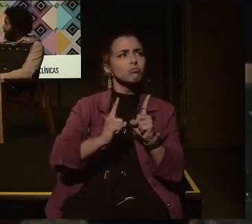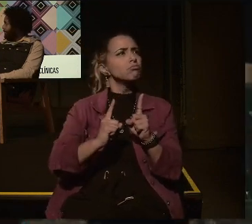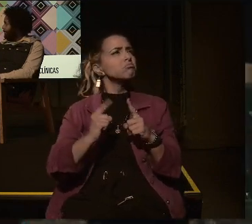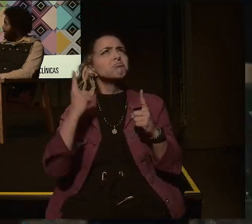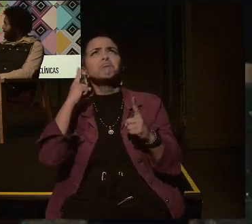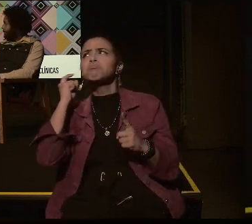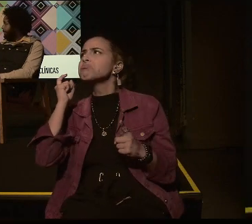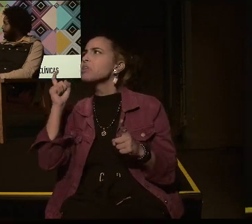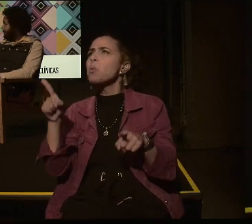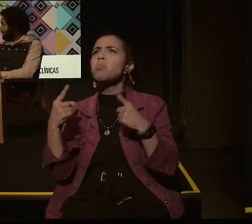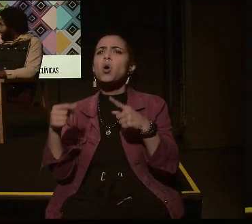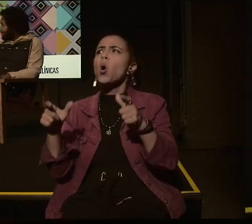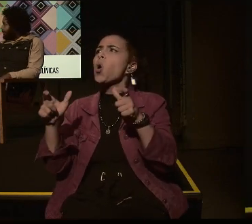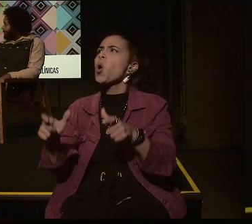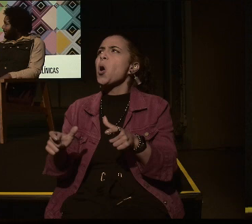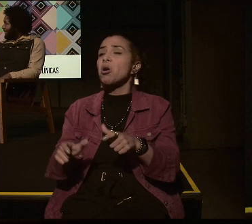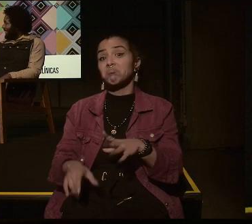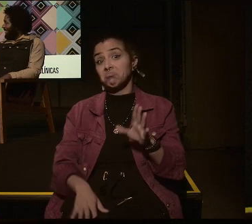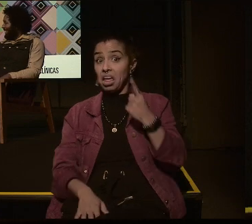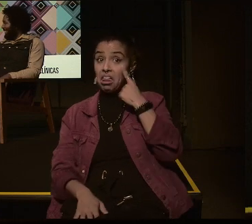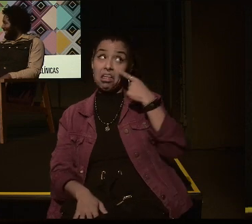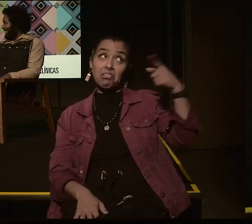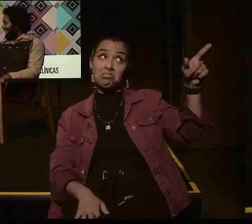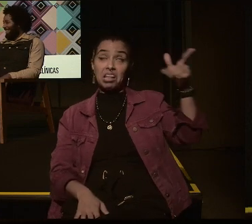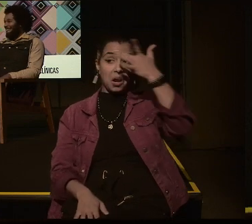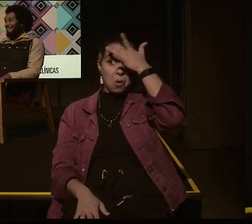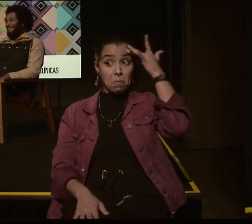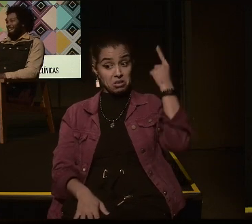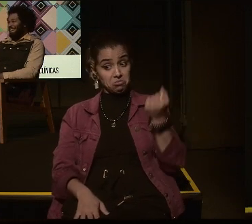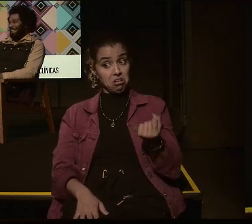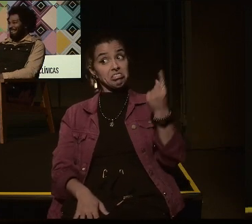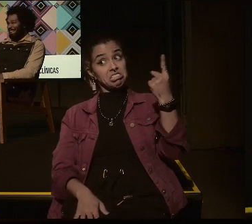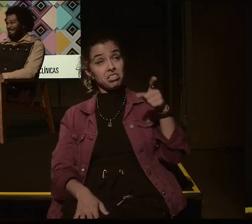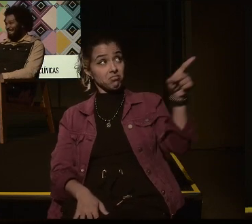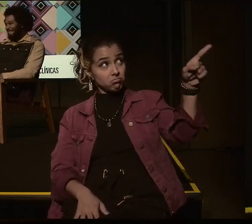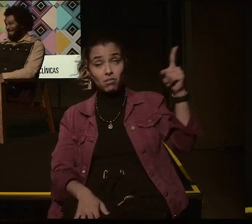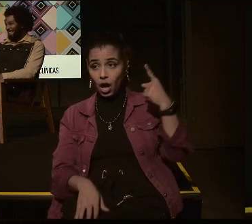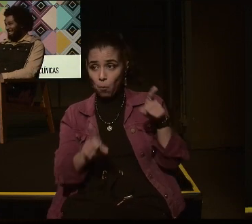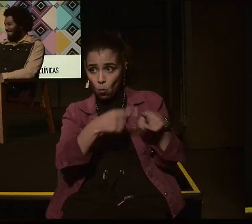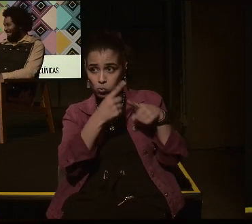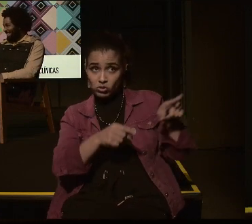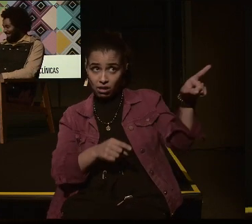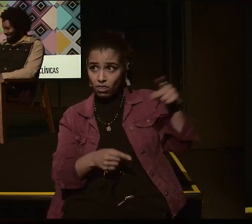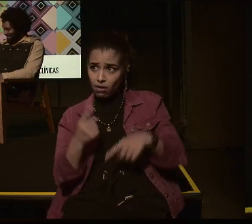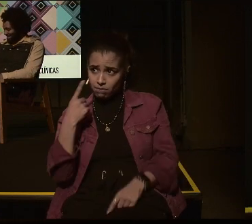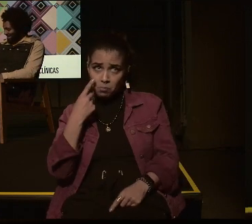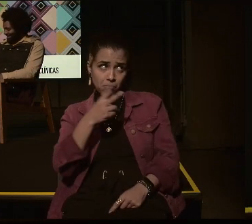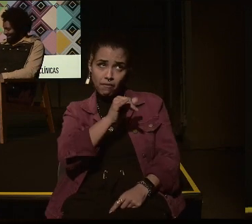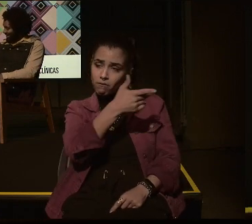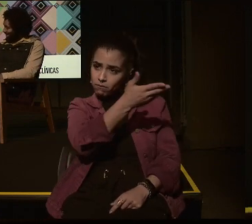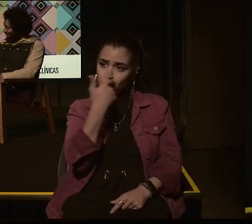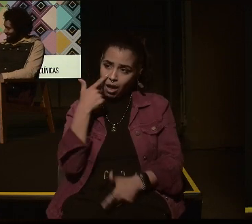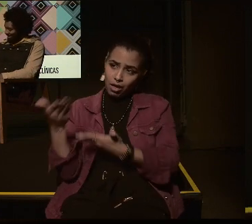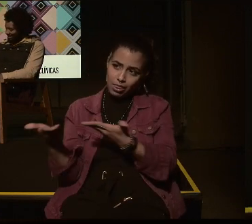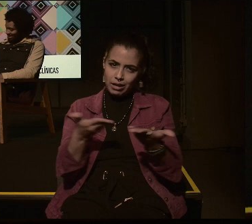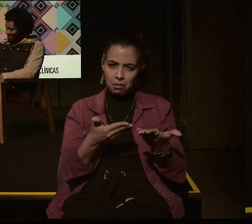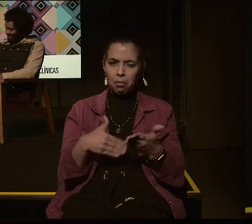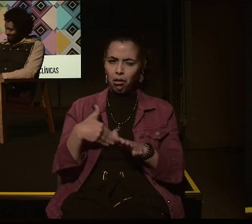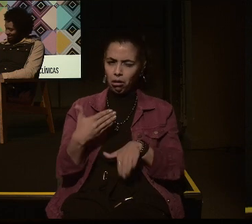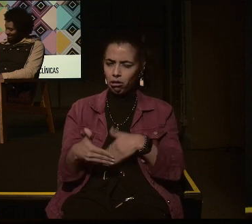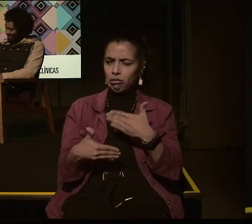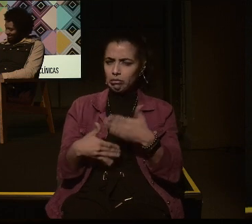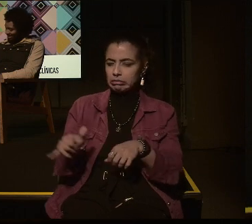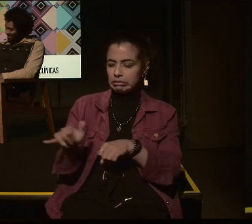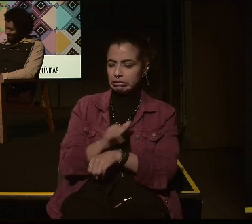tá tocando isso aí? Lá com os esquisitos. Assim, tem uma parada que vai convidando ele pra aquilo